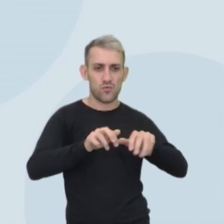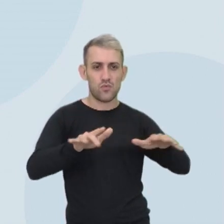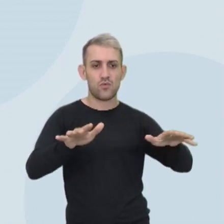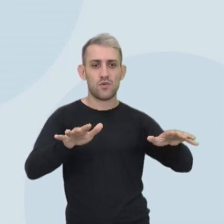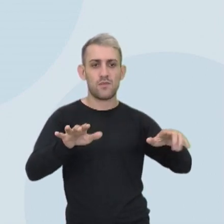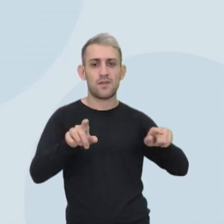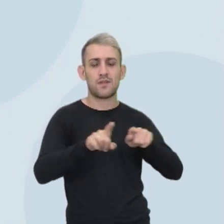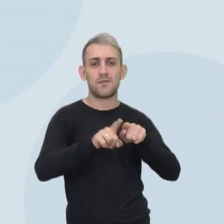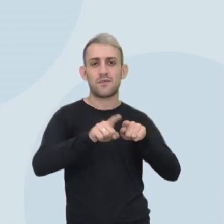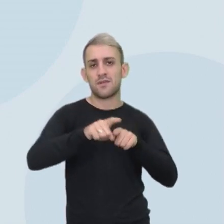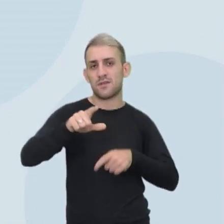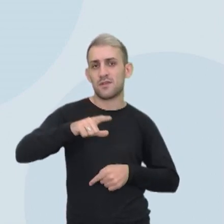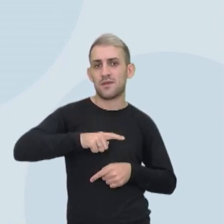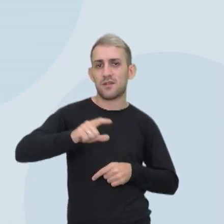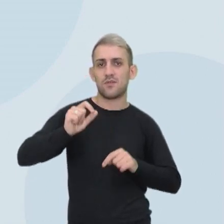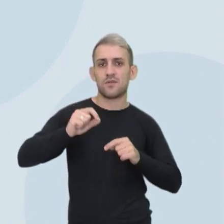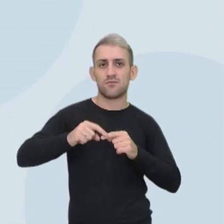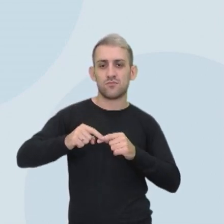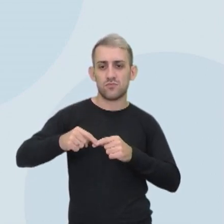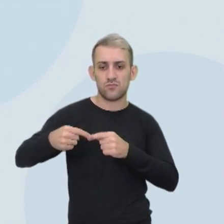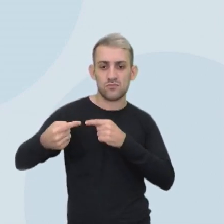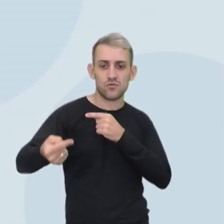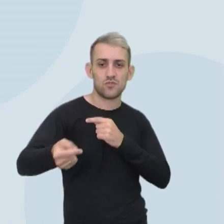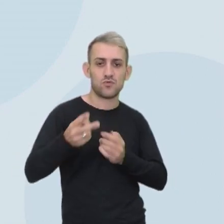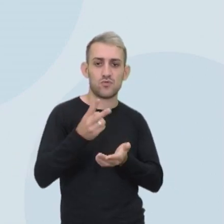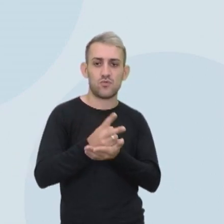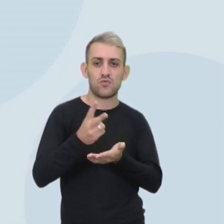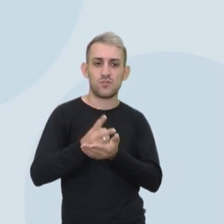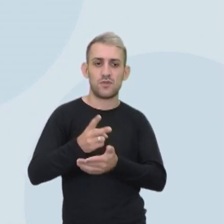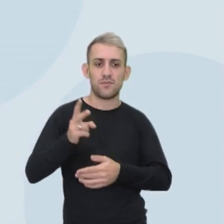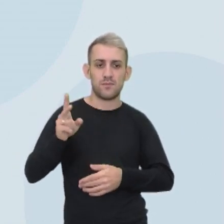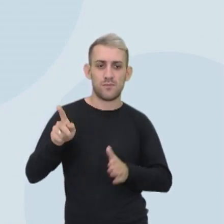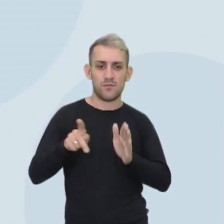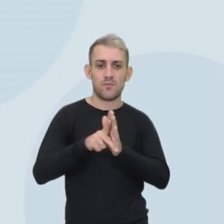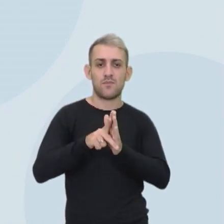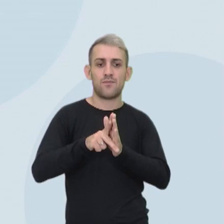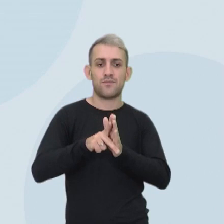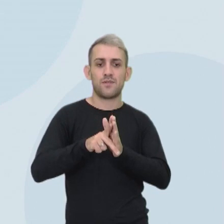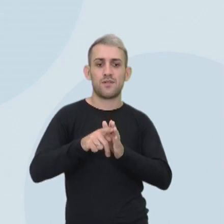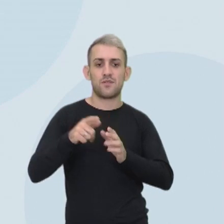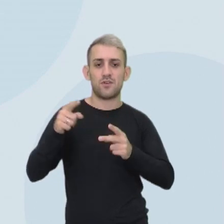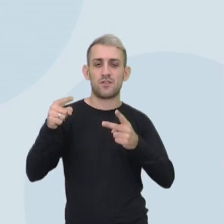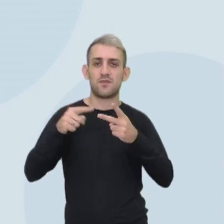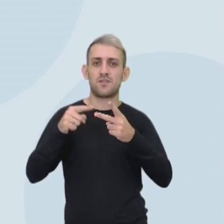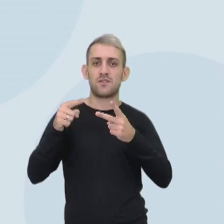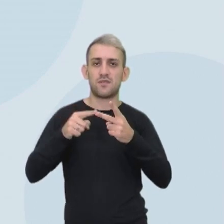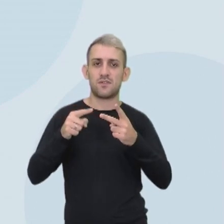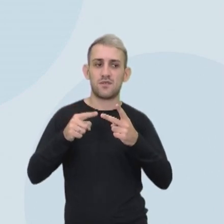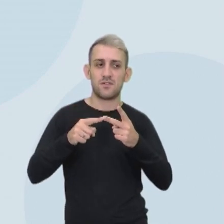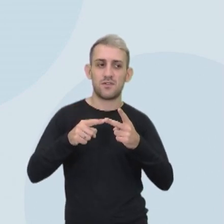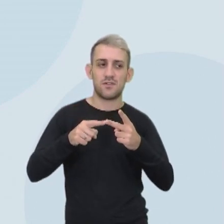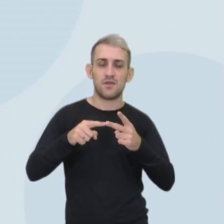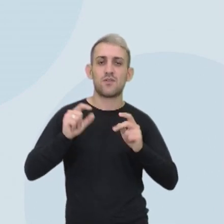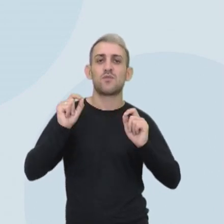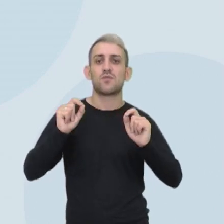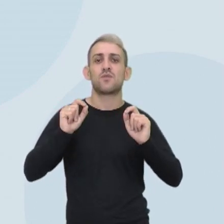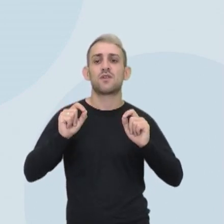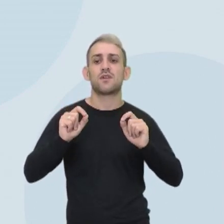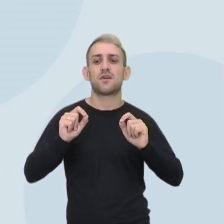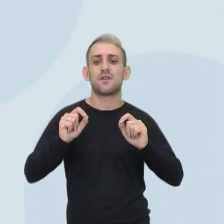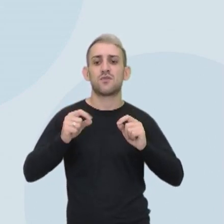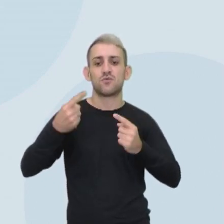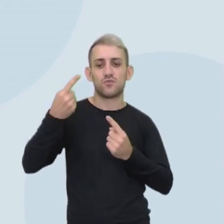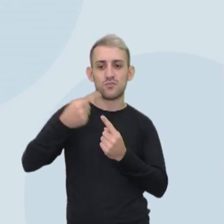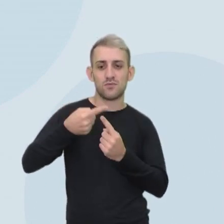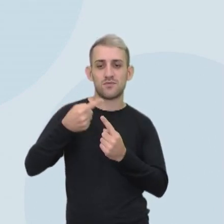que se mantém aí após a experiência colonial. E a decolonialidade, então, seria a forma, a